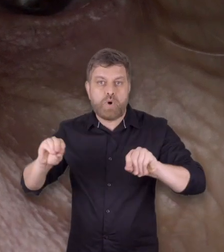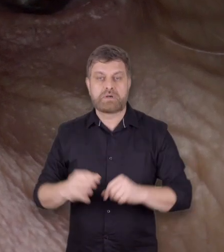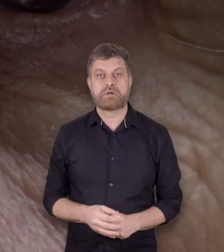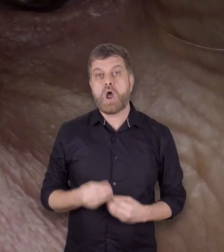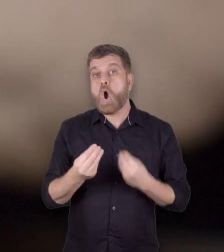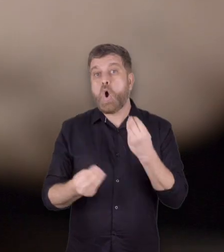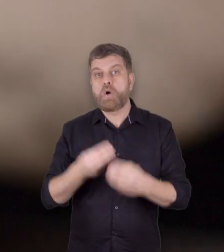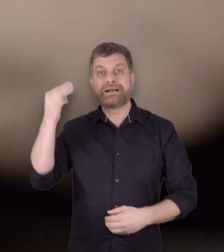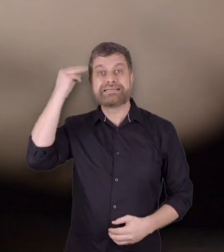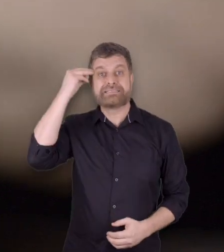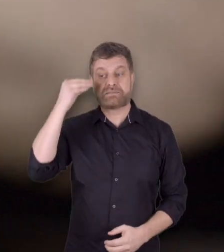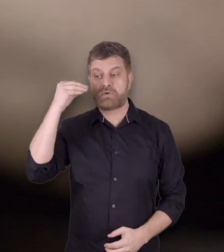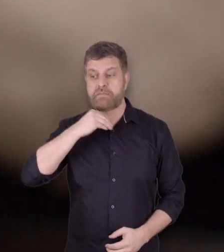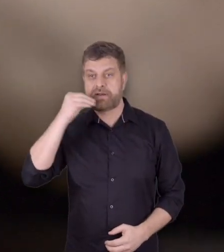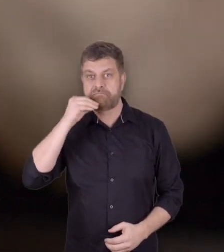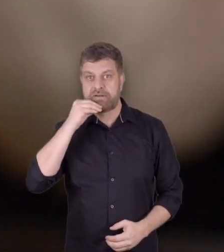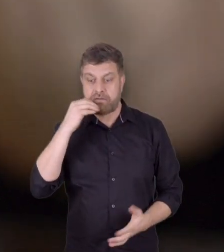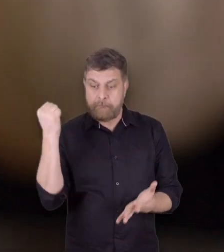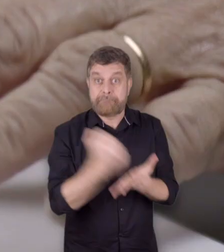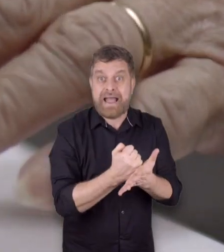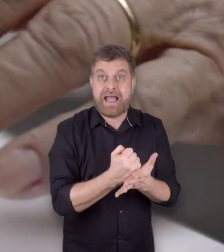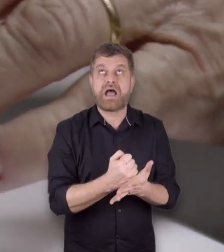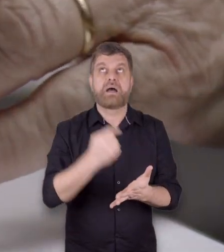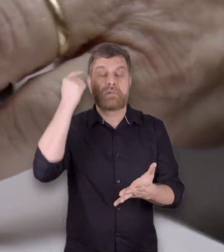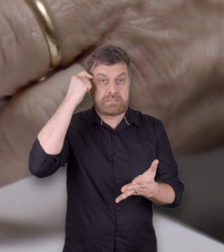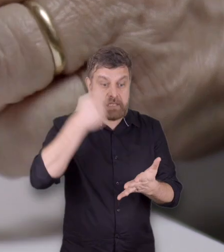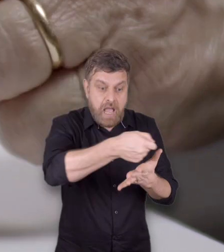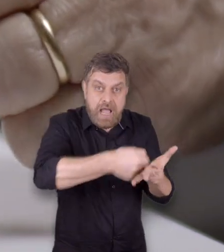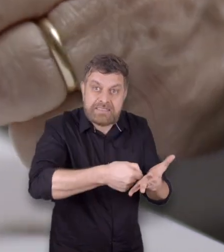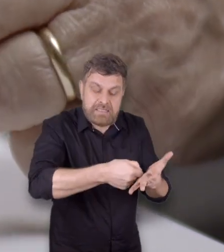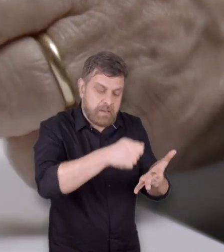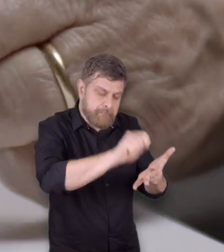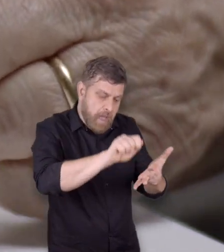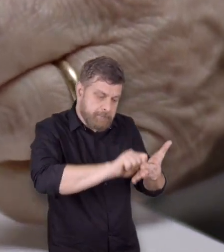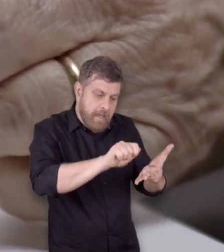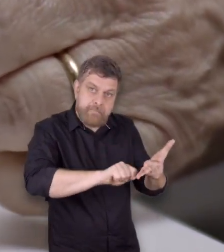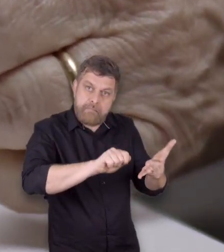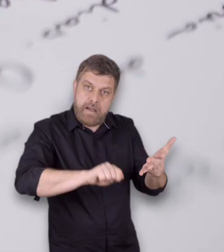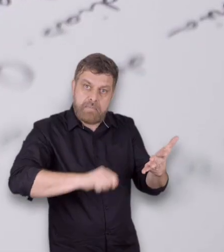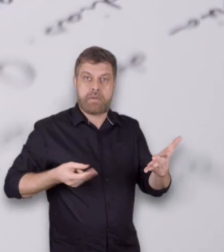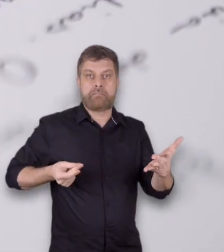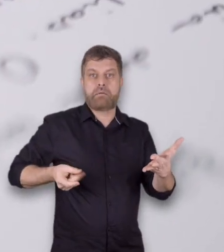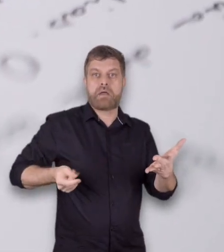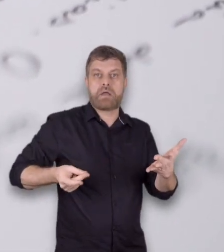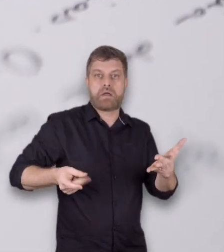esta memória é frágil. A memória escrita, por outro lado, ela tende a se eternizar. Como